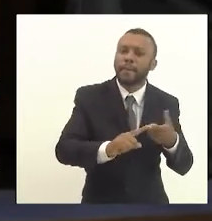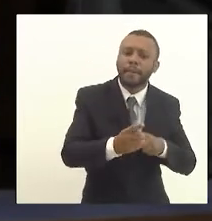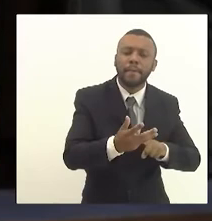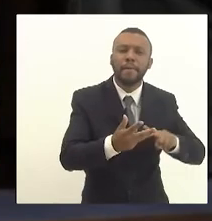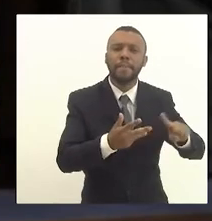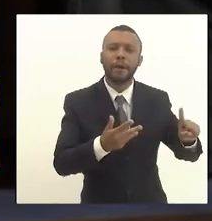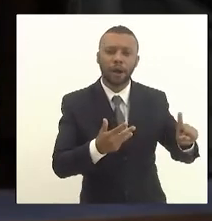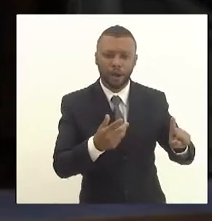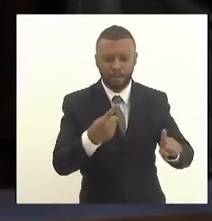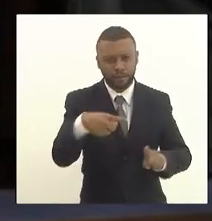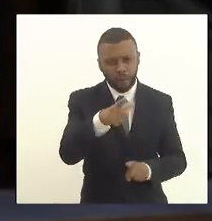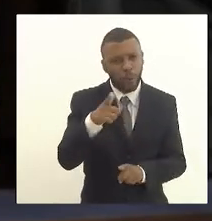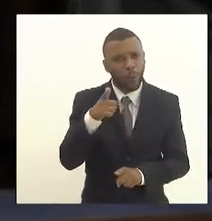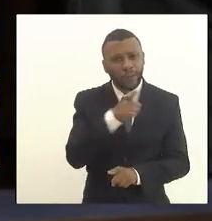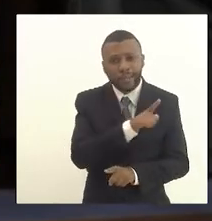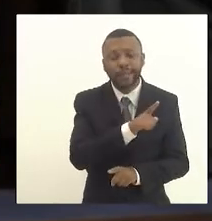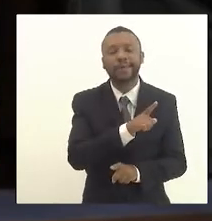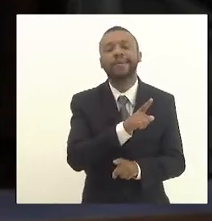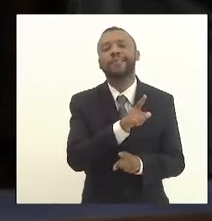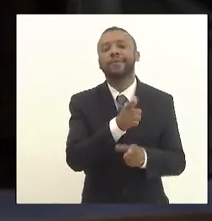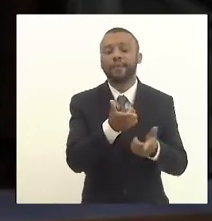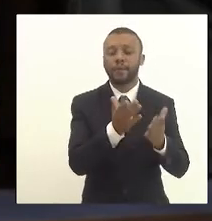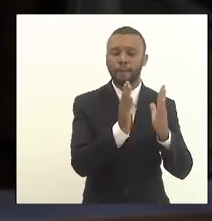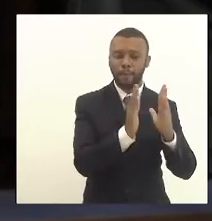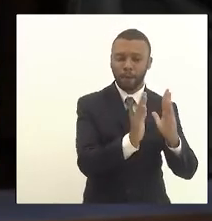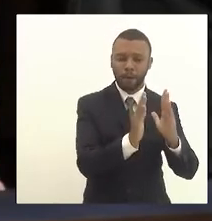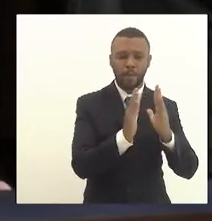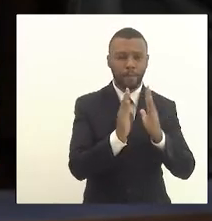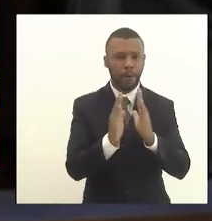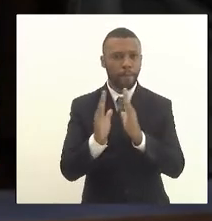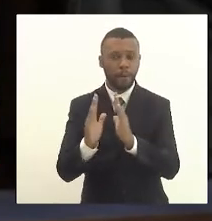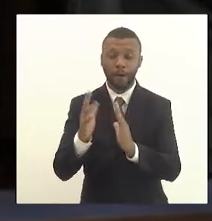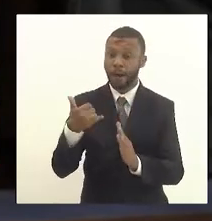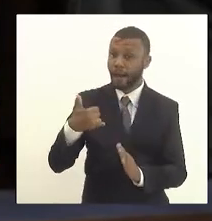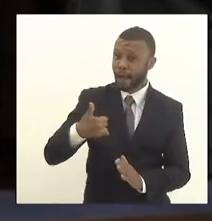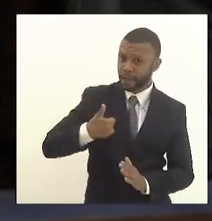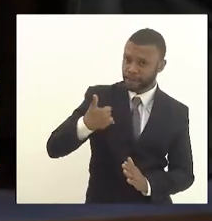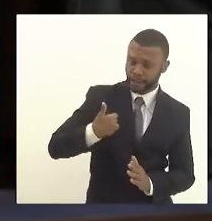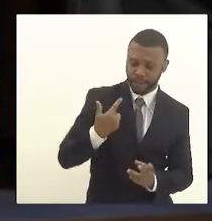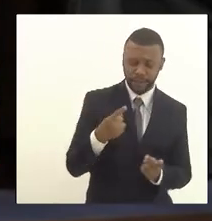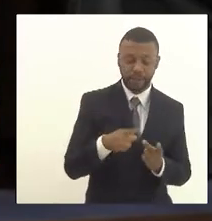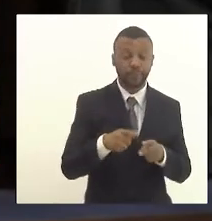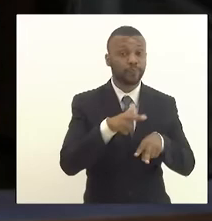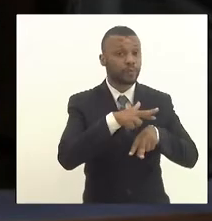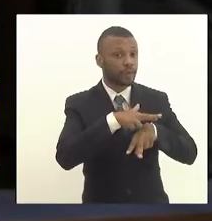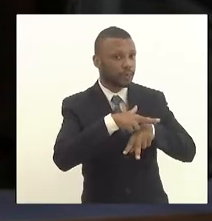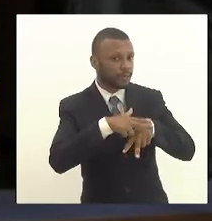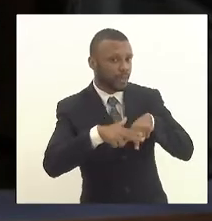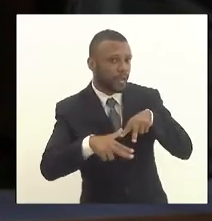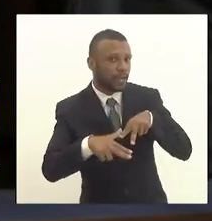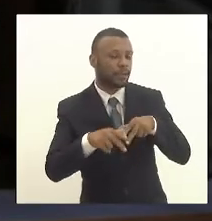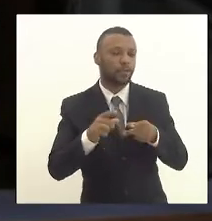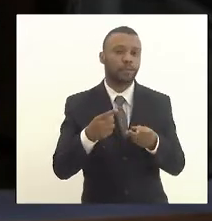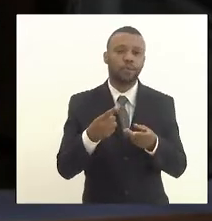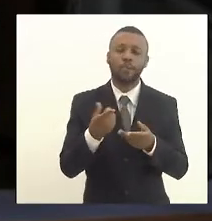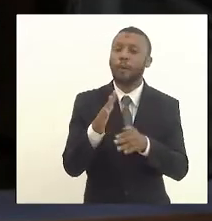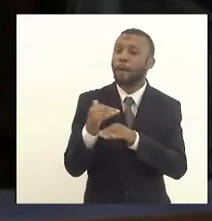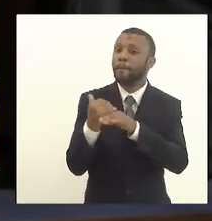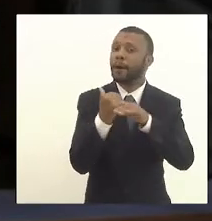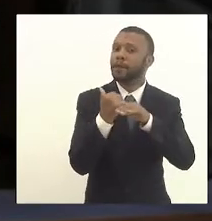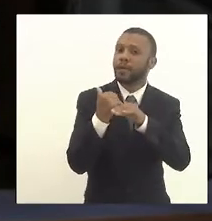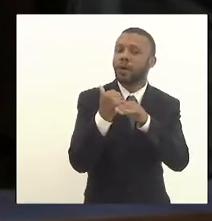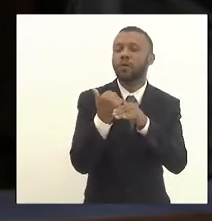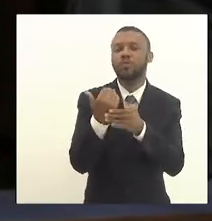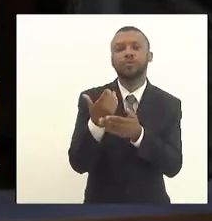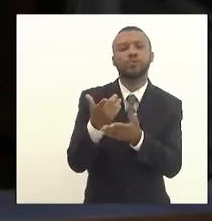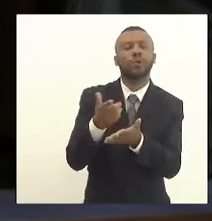isso segmentado, por faixa etária, por gênero, por padrão de consumo. Então, o que eu gostaria de trazer aqui